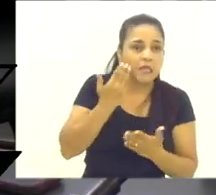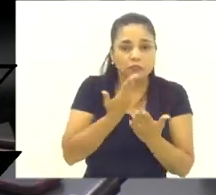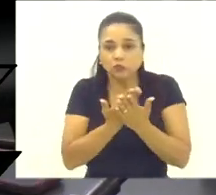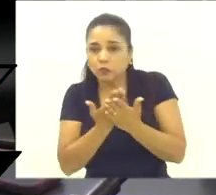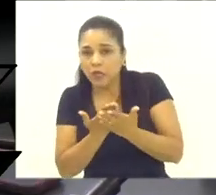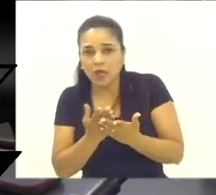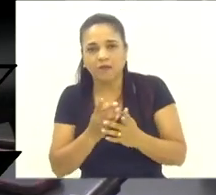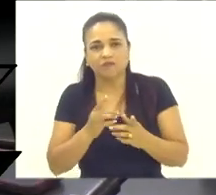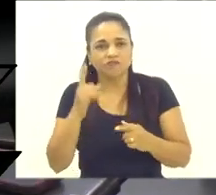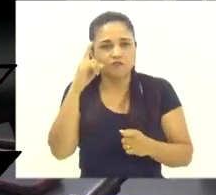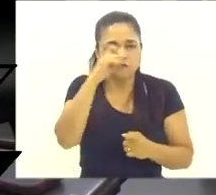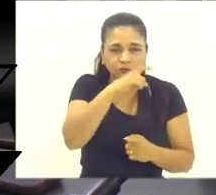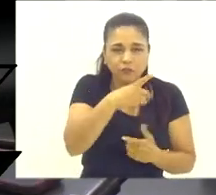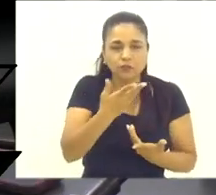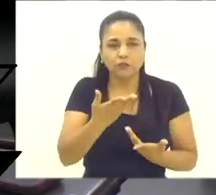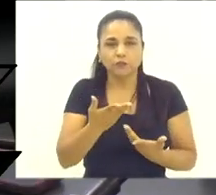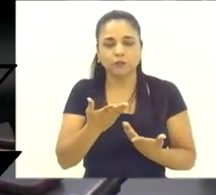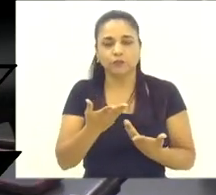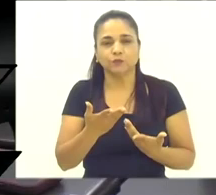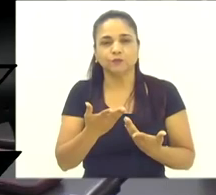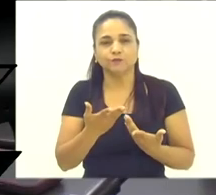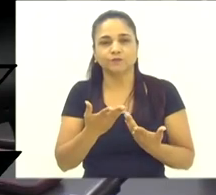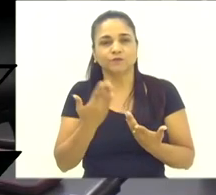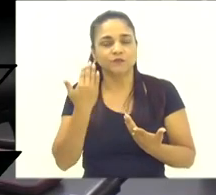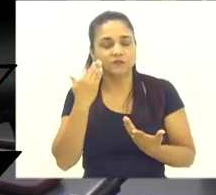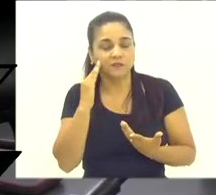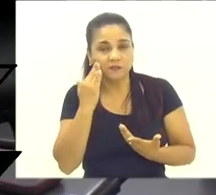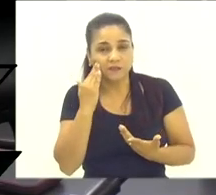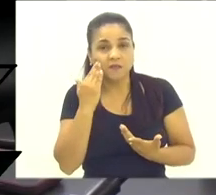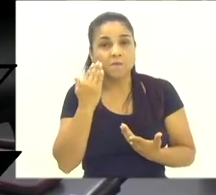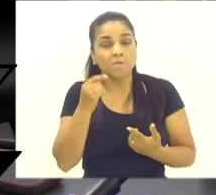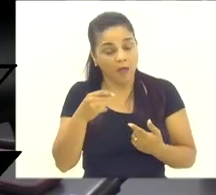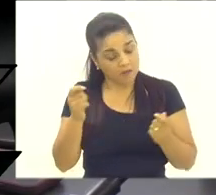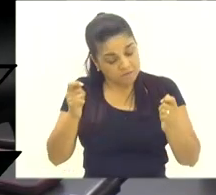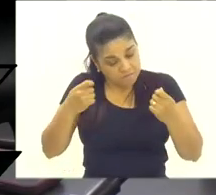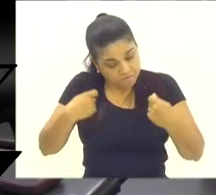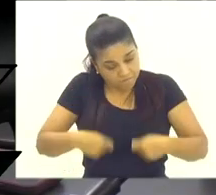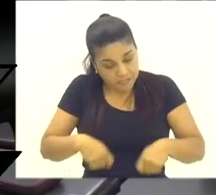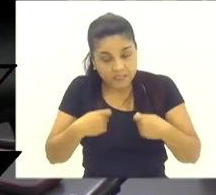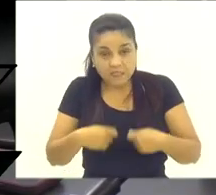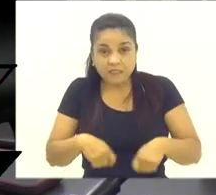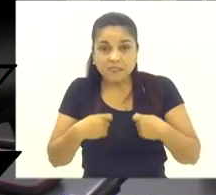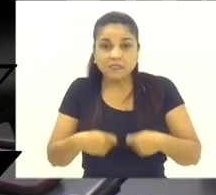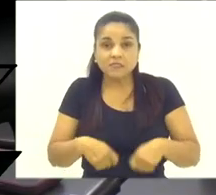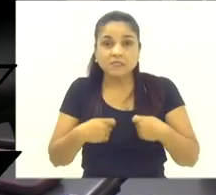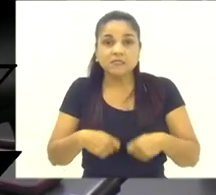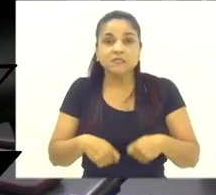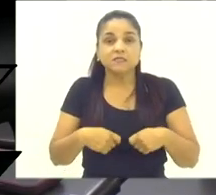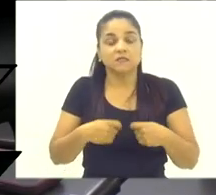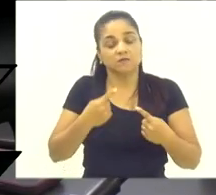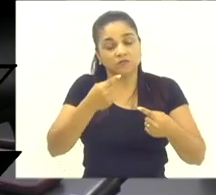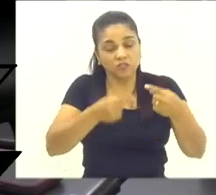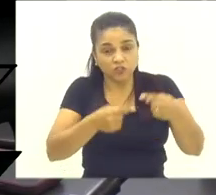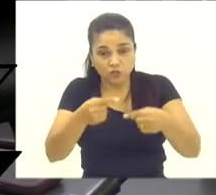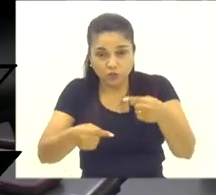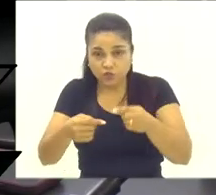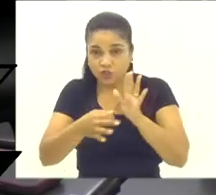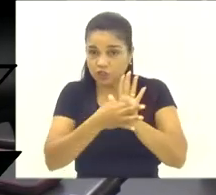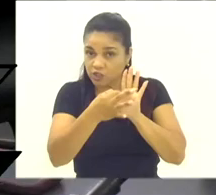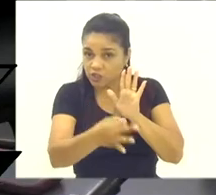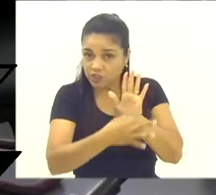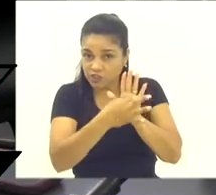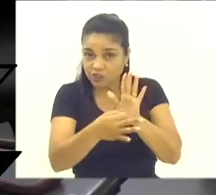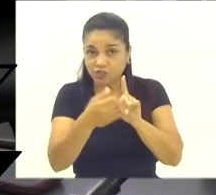é uma coisa difícil às vezes da gente compreender mas a gente entende que para você discutir ser crítico as